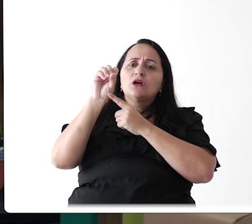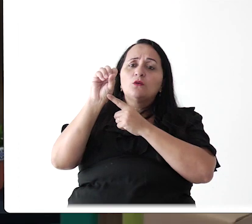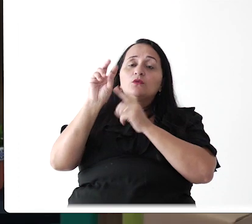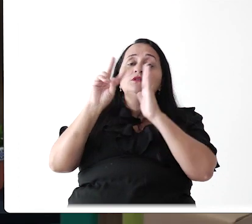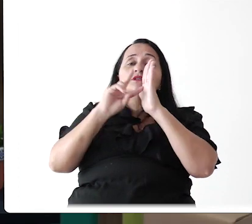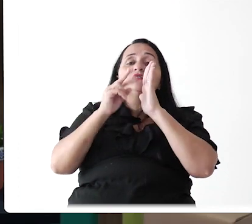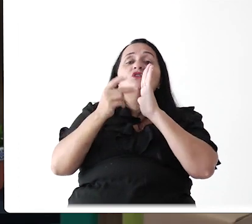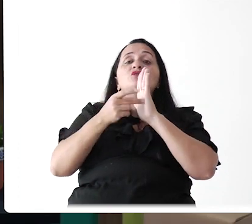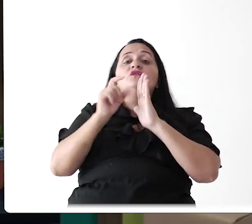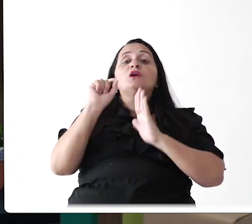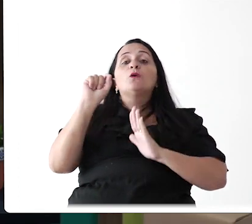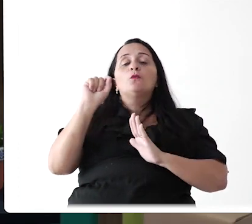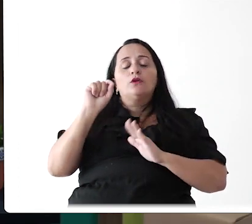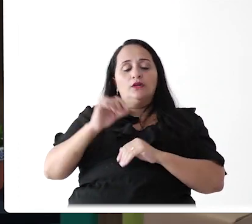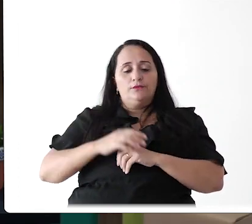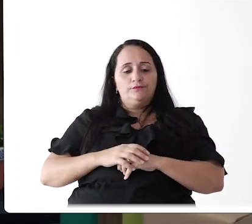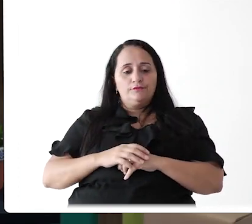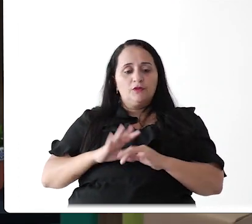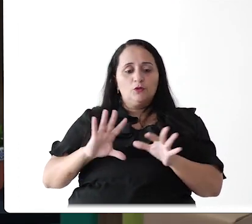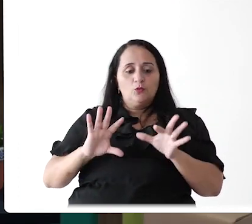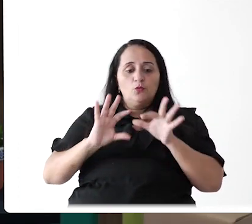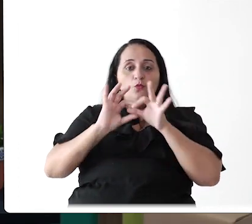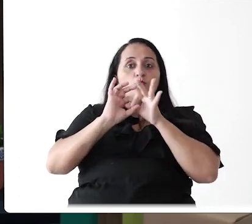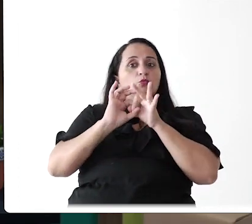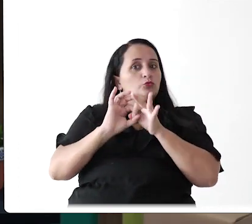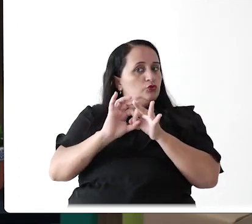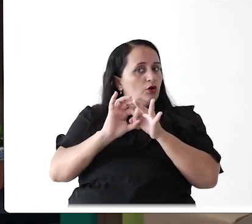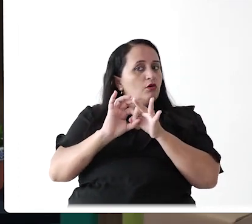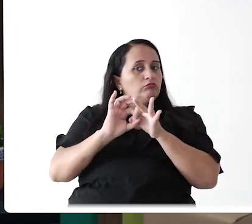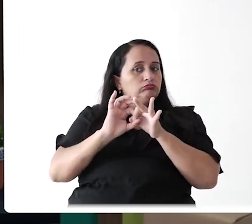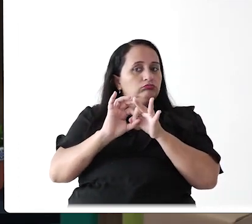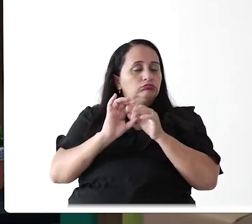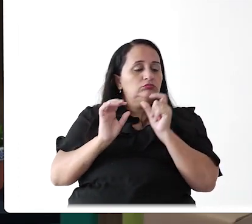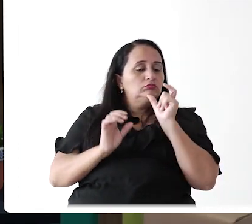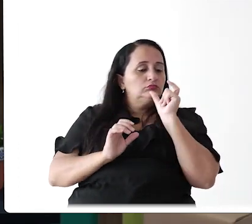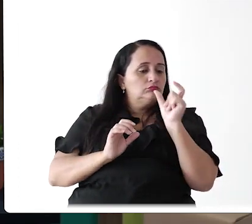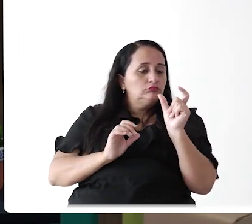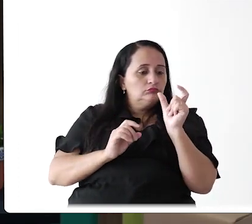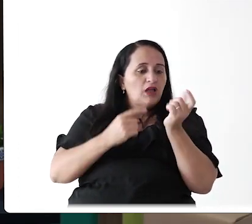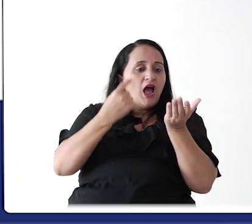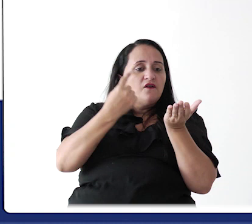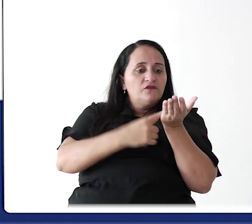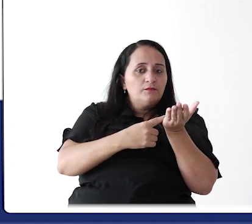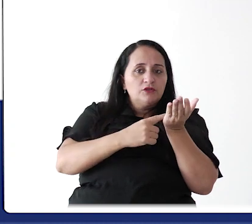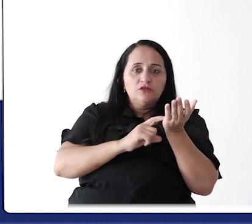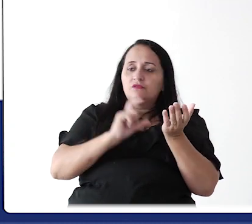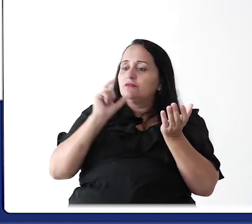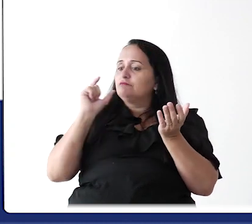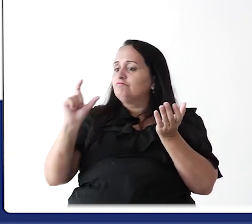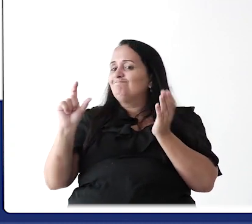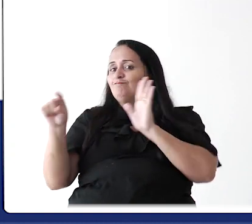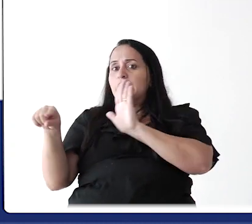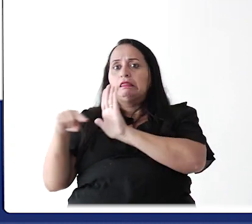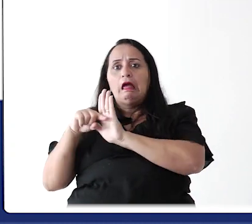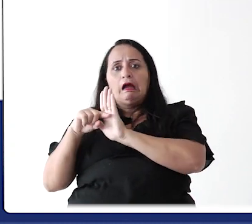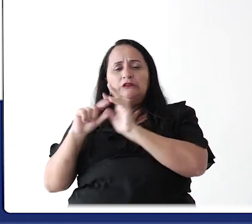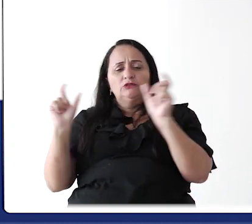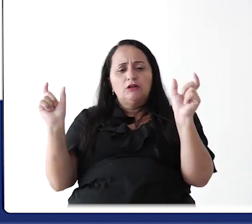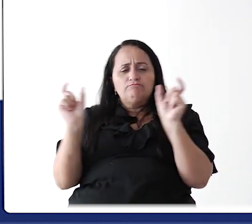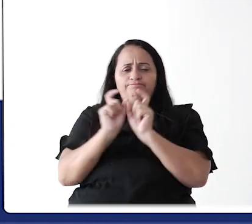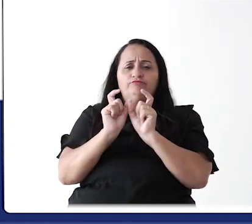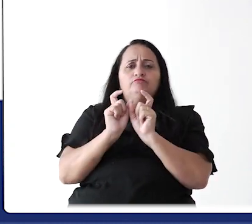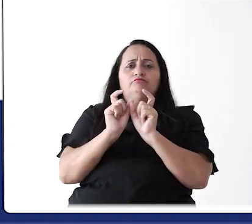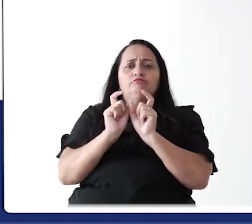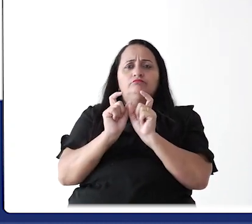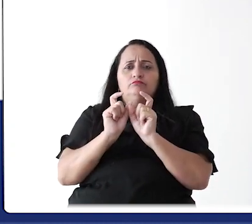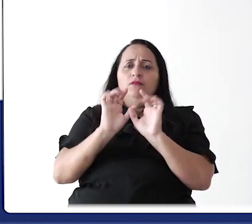uma frase afirmativa e outra negativa. Ela uniu as duas. Significa união. É um elemento